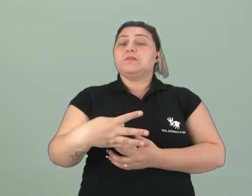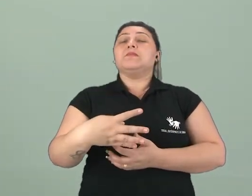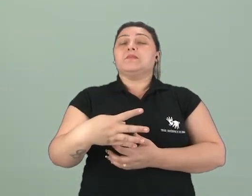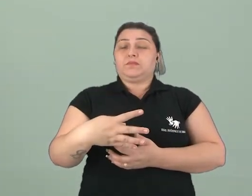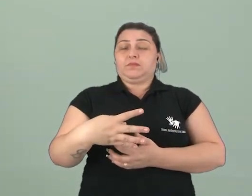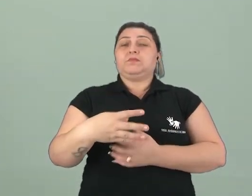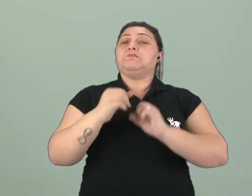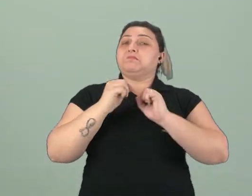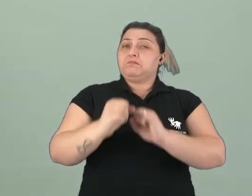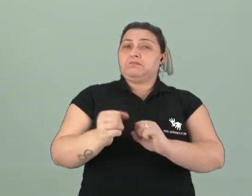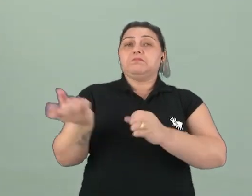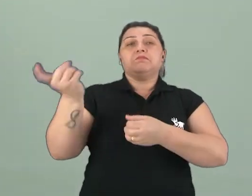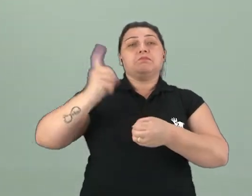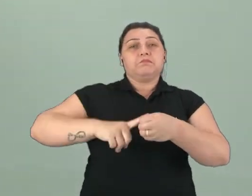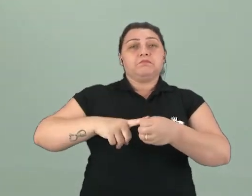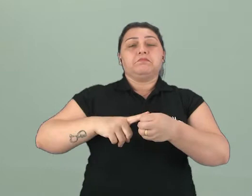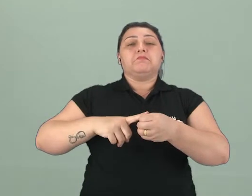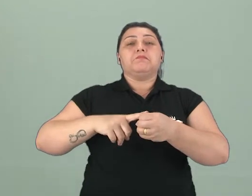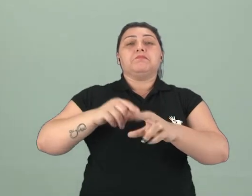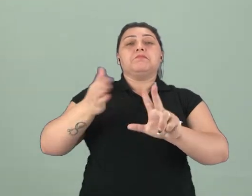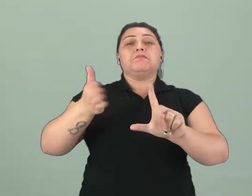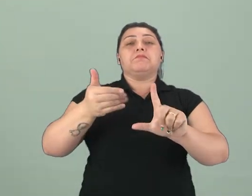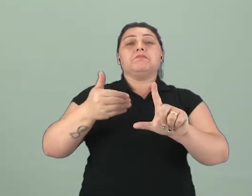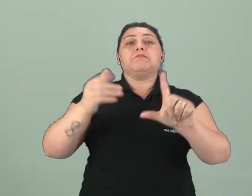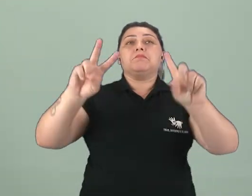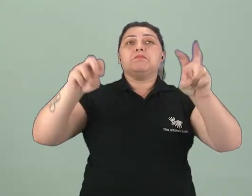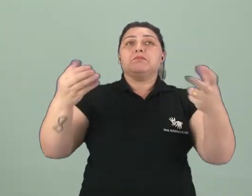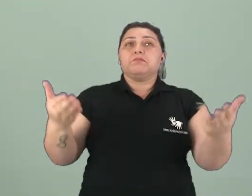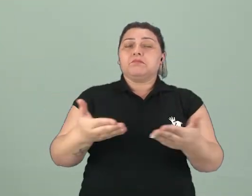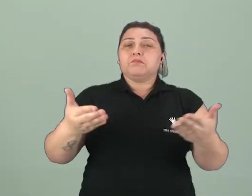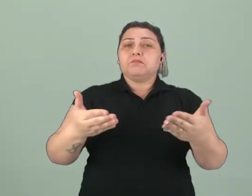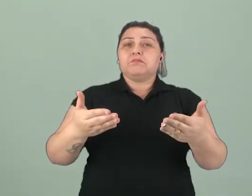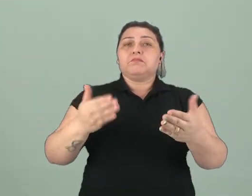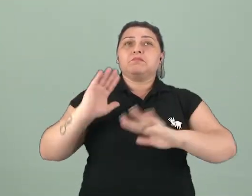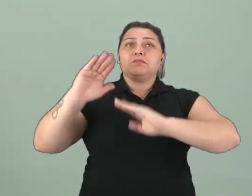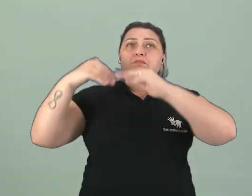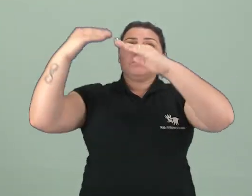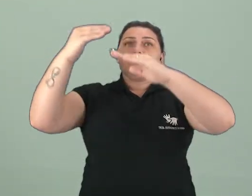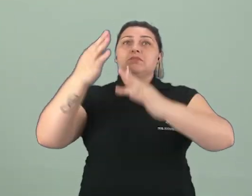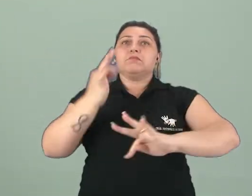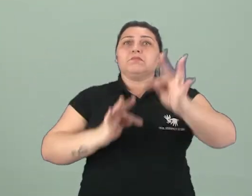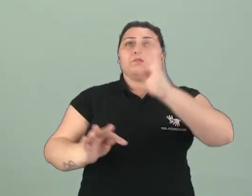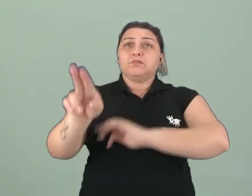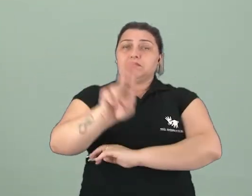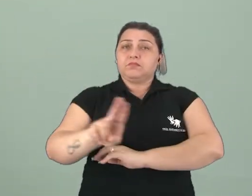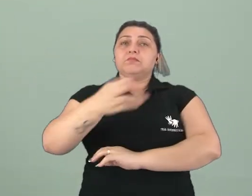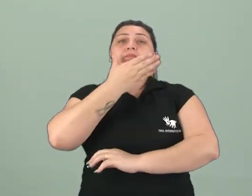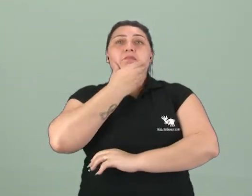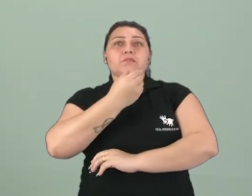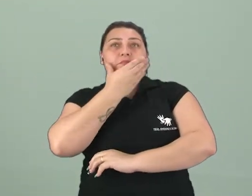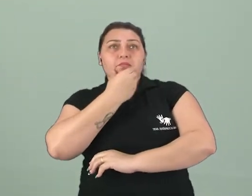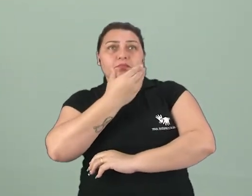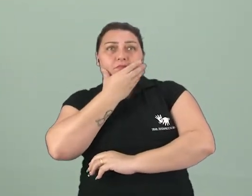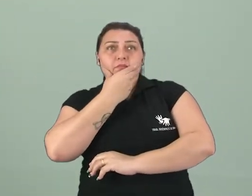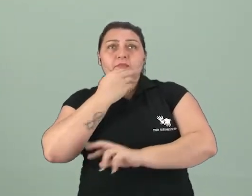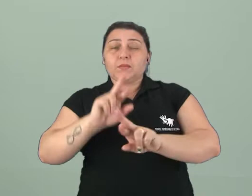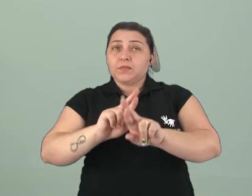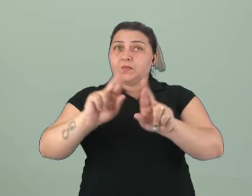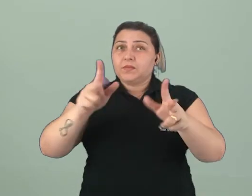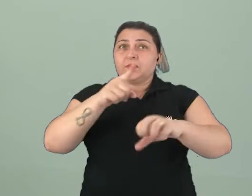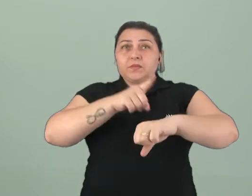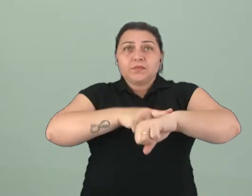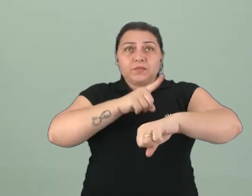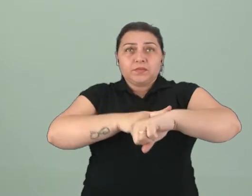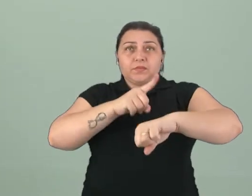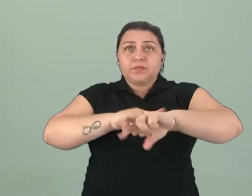caminho. E o tema da nossa aula hoje vamos lá para a tela, evolução das tecnologias utilizadas pelo ser humano em